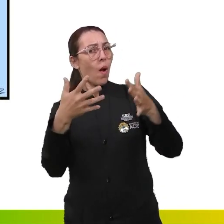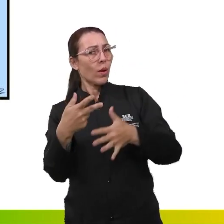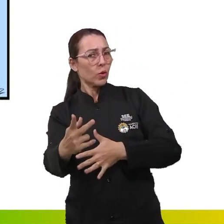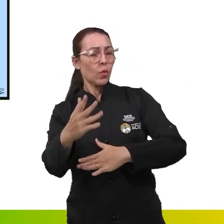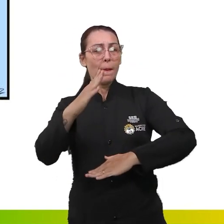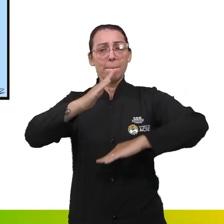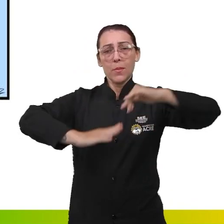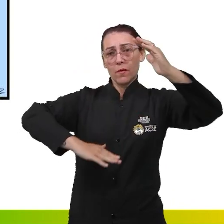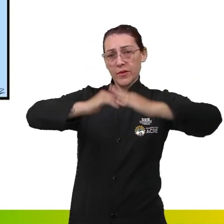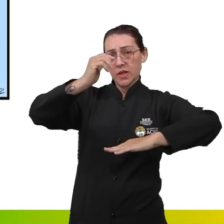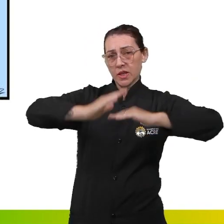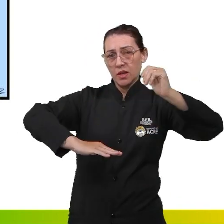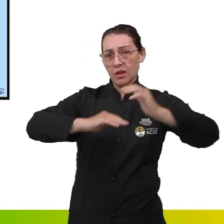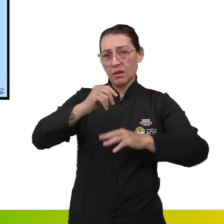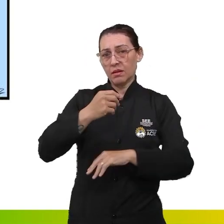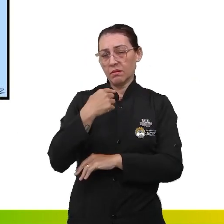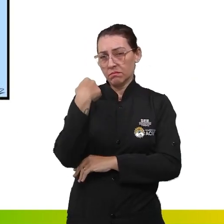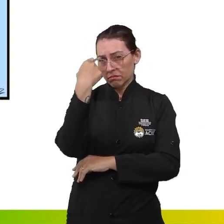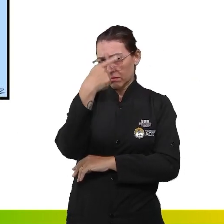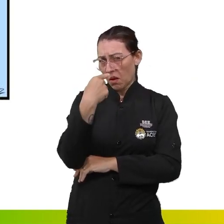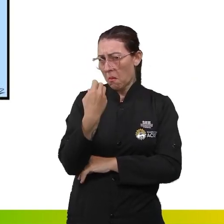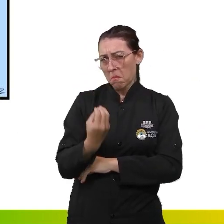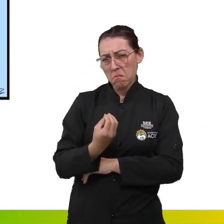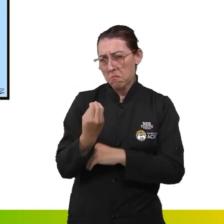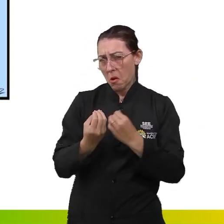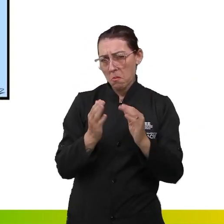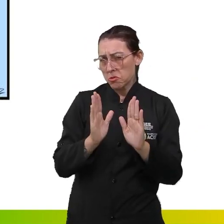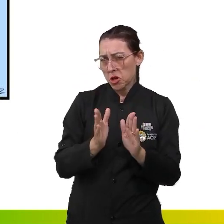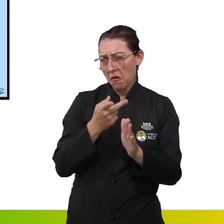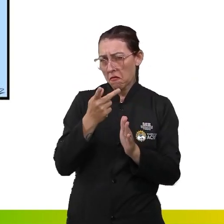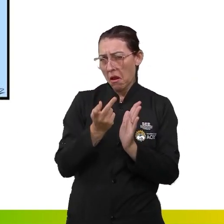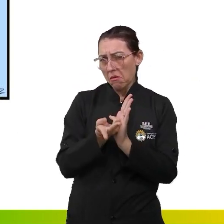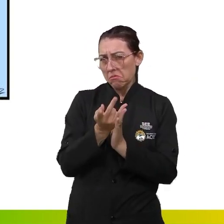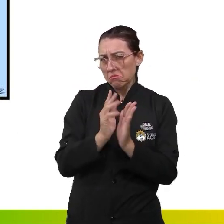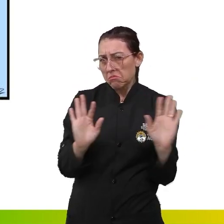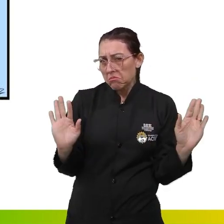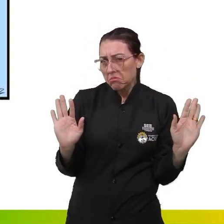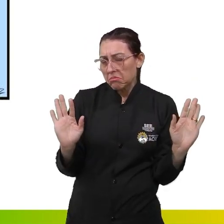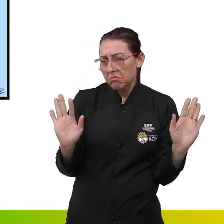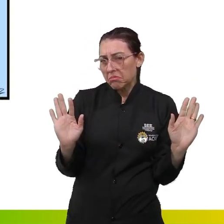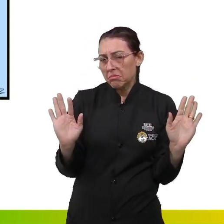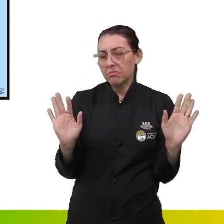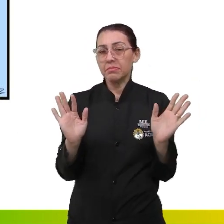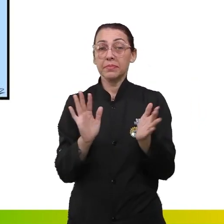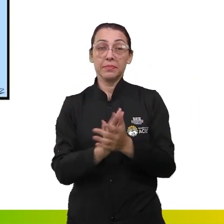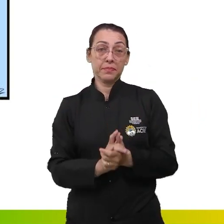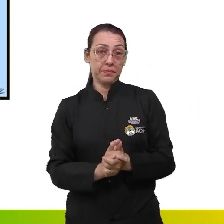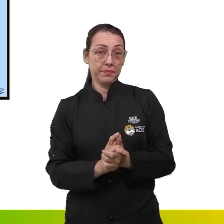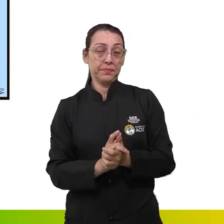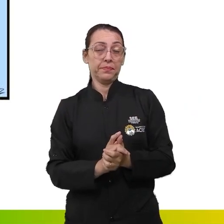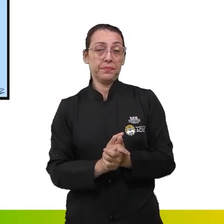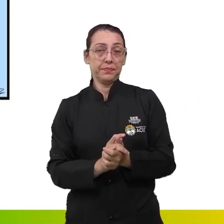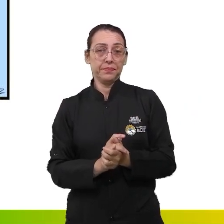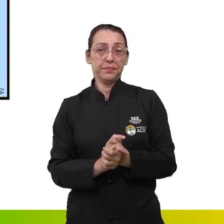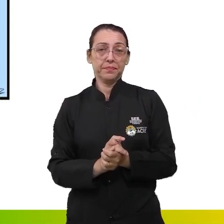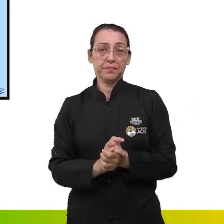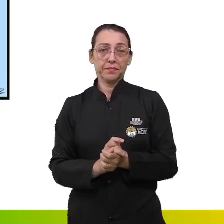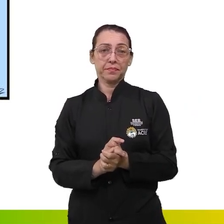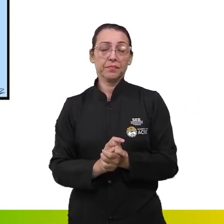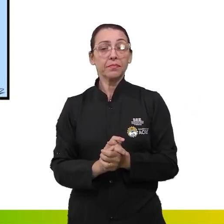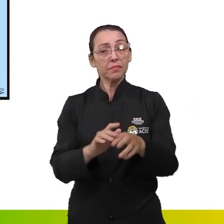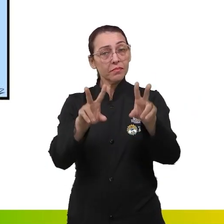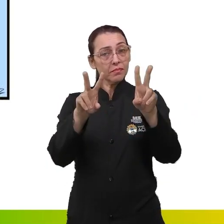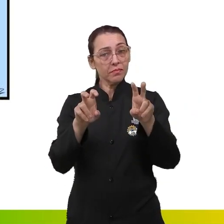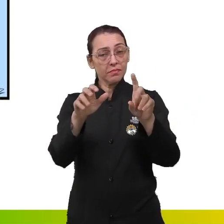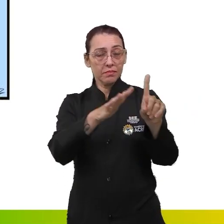profissão. Aí olha a cara da garota, como assim? Eu não já disse que eu sou desenhista? Então nós partimos de uma